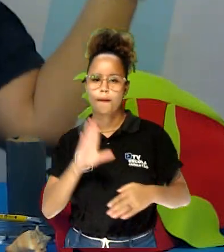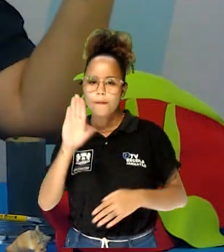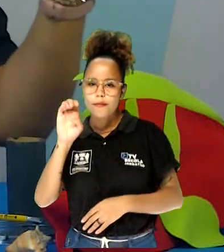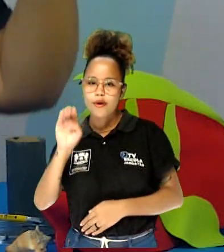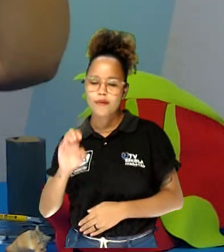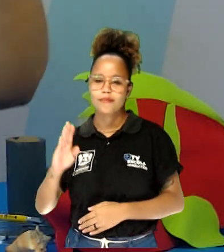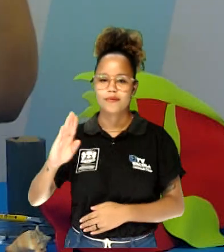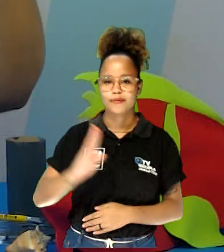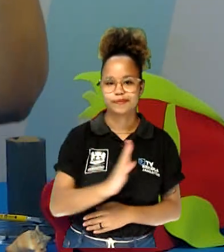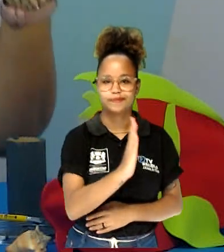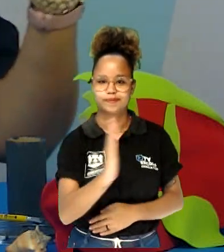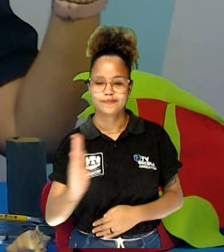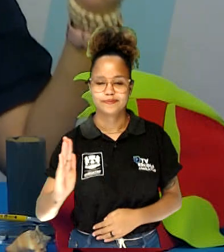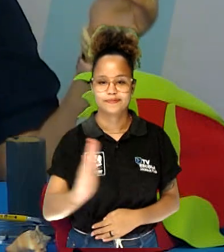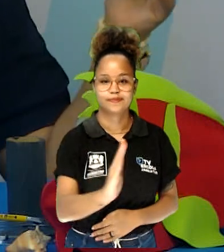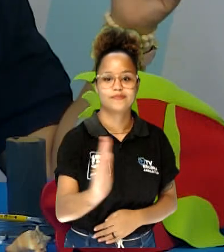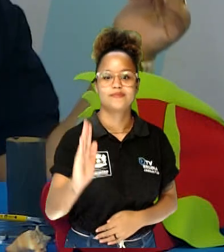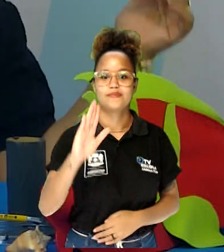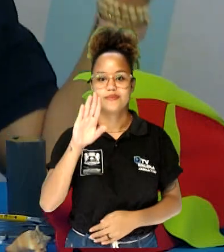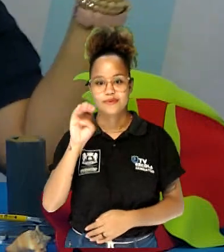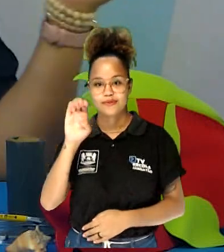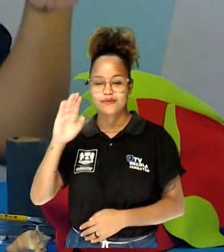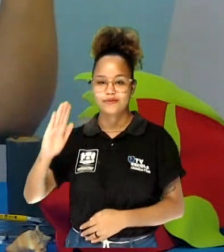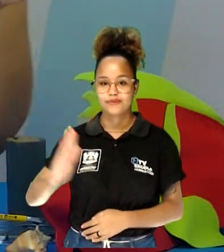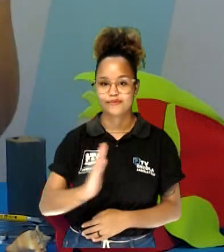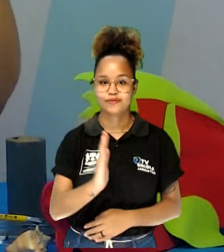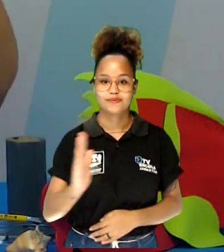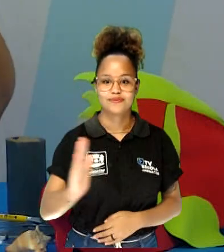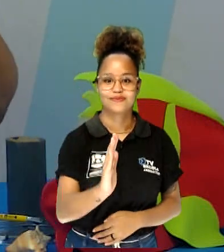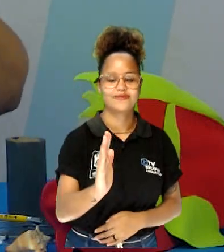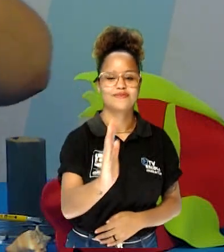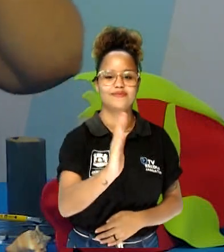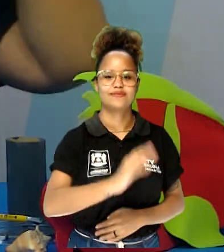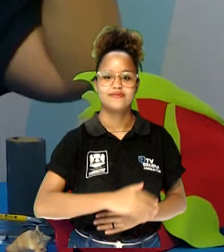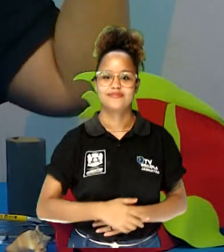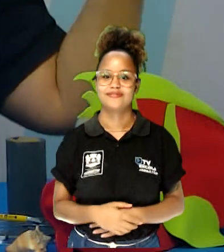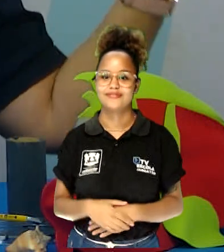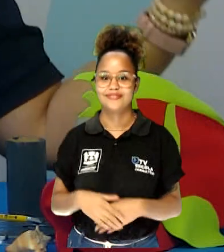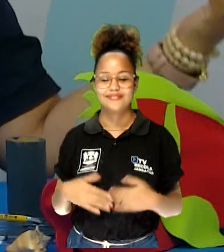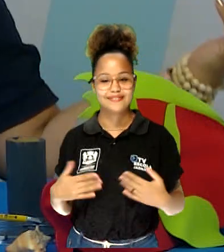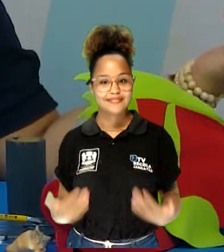tuturu, baby shark tuturu tuturu, baby shark tuturu tuturu.